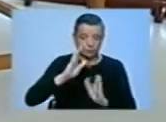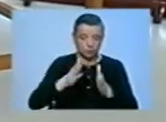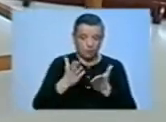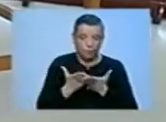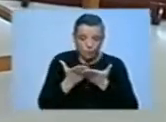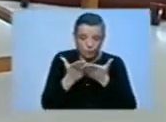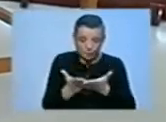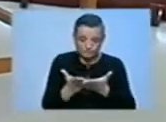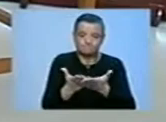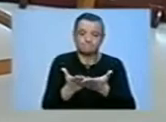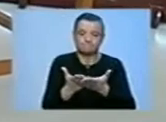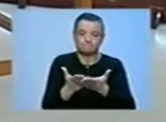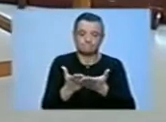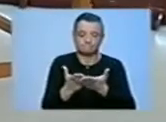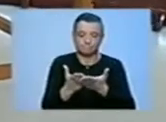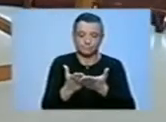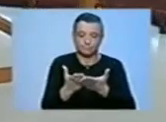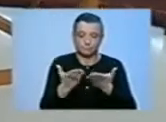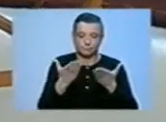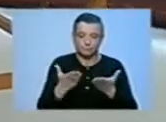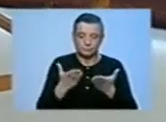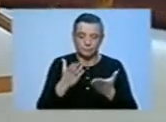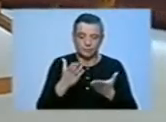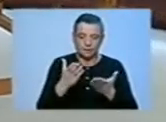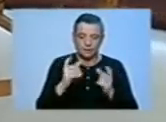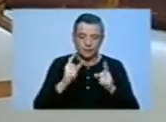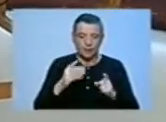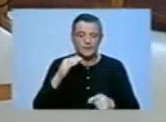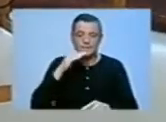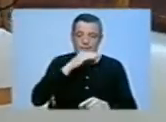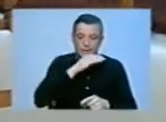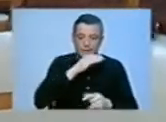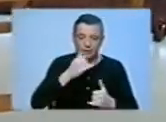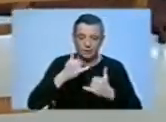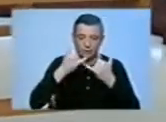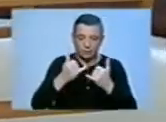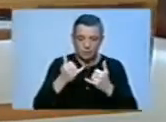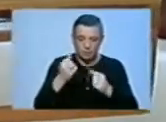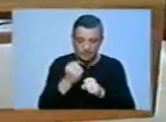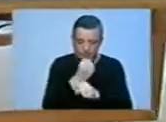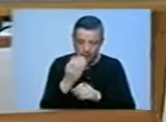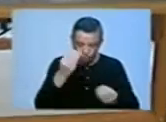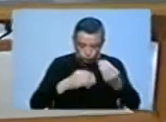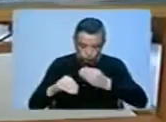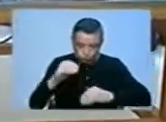prontinho vamos deixá lo agora em terceiro depois podemos montar